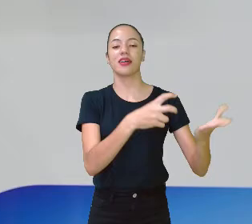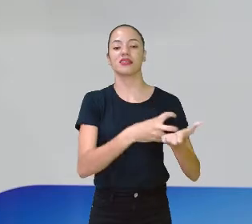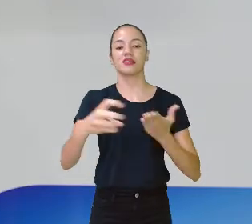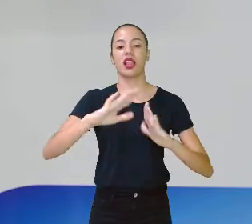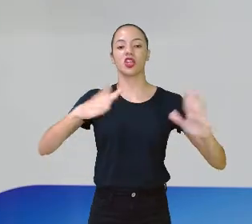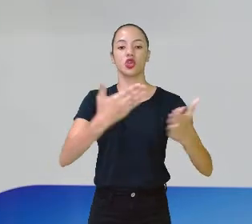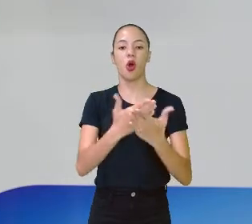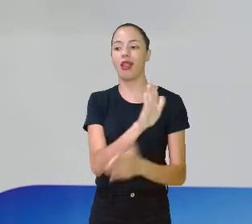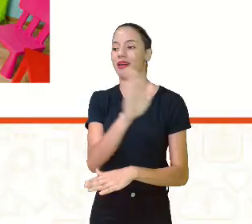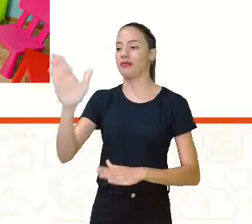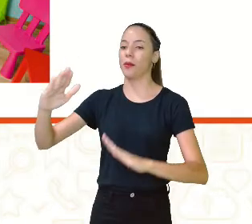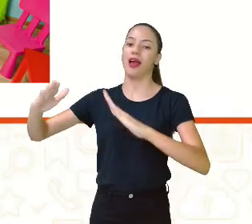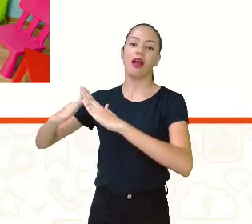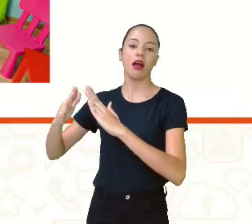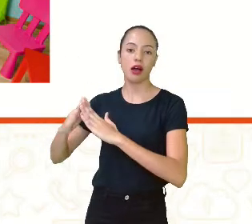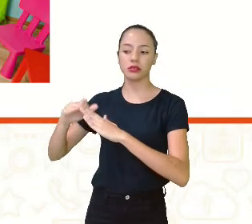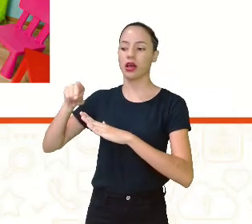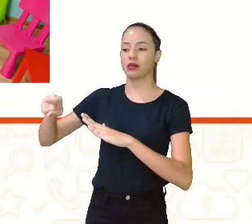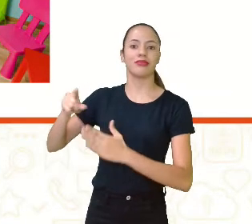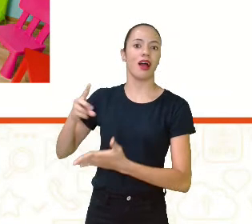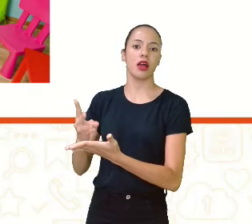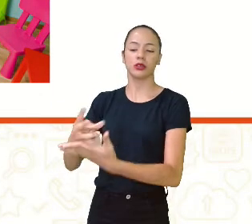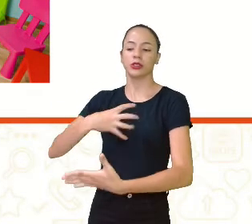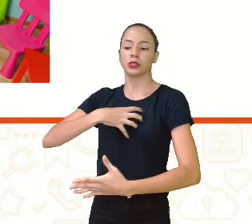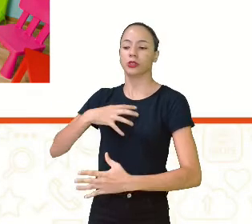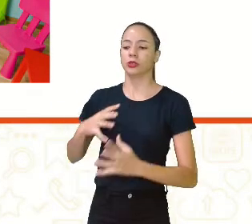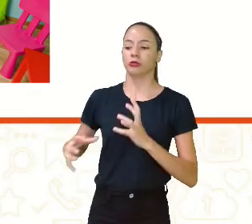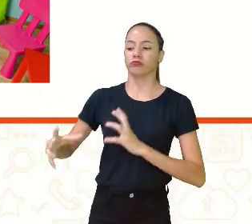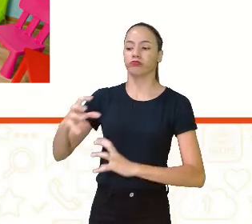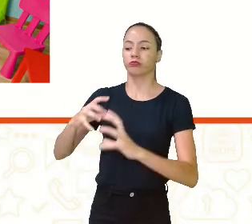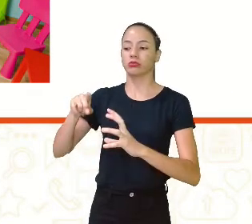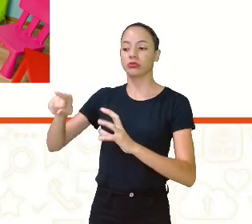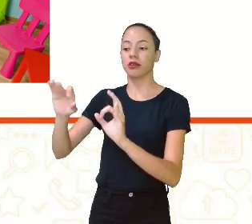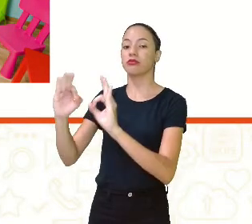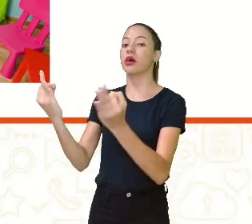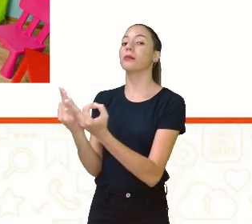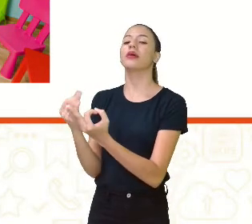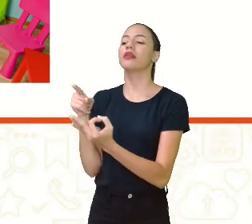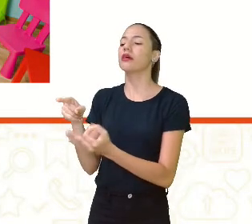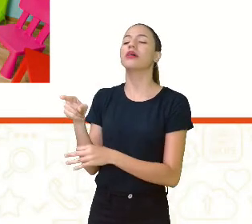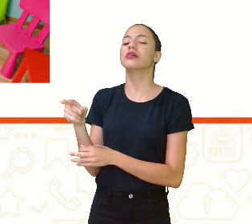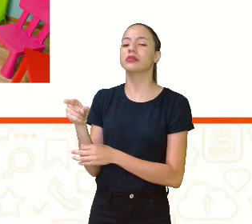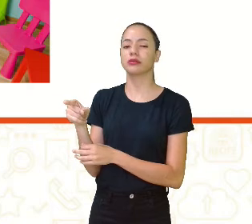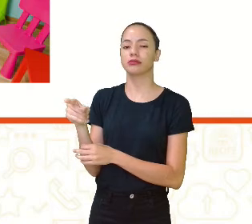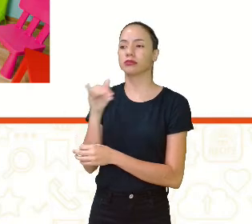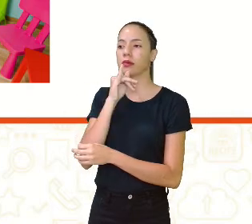E é interessante perceber que a família, o que é que acontece com a família?